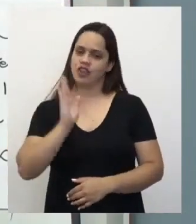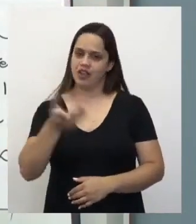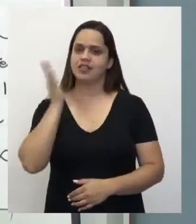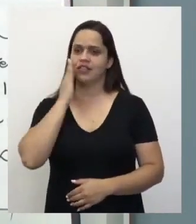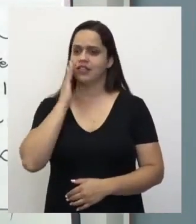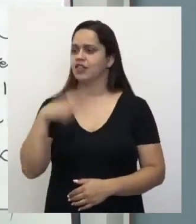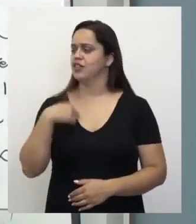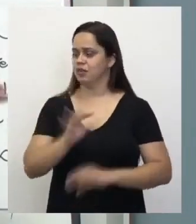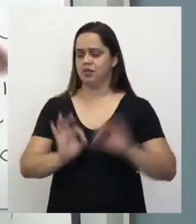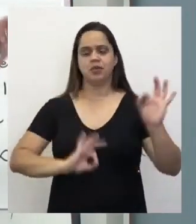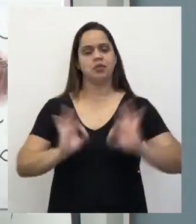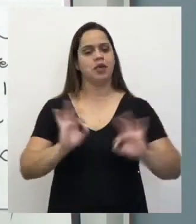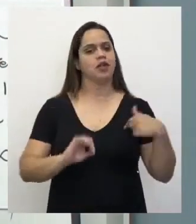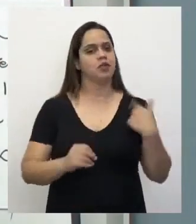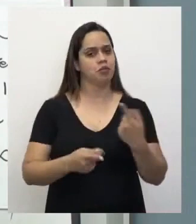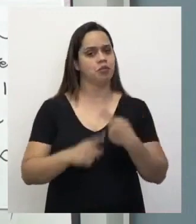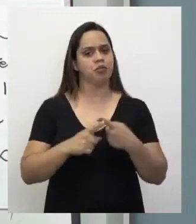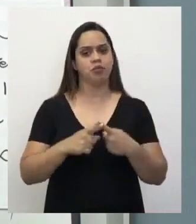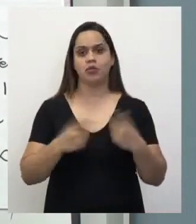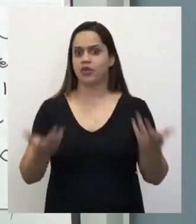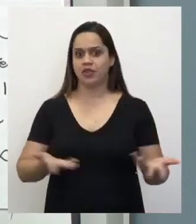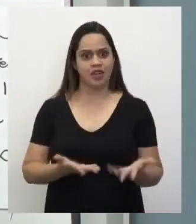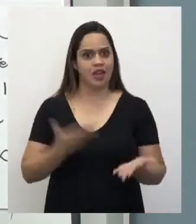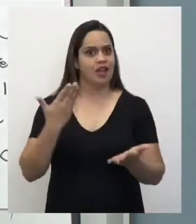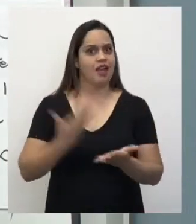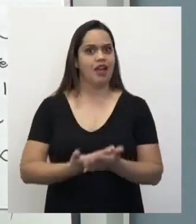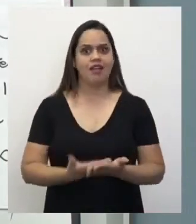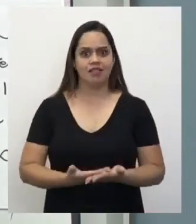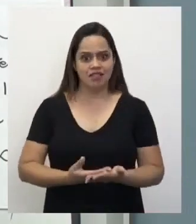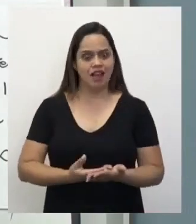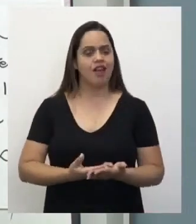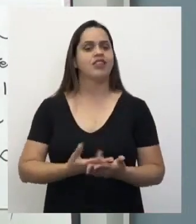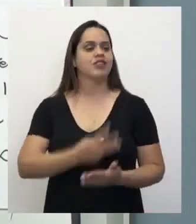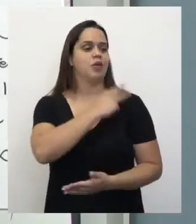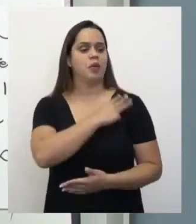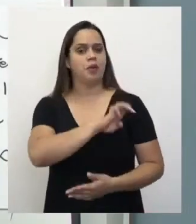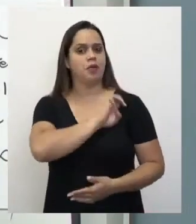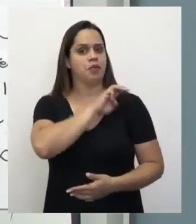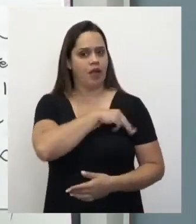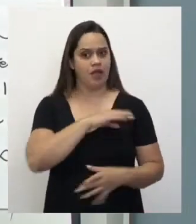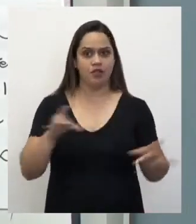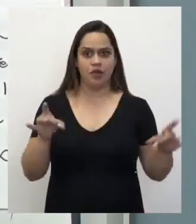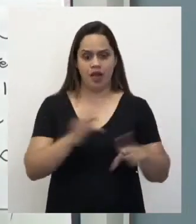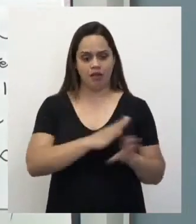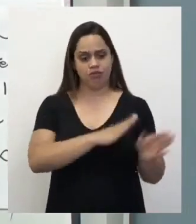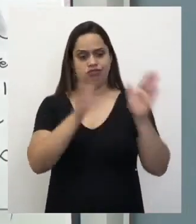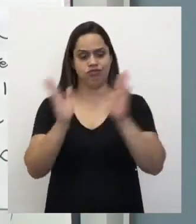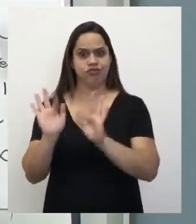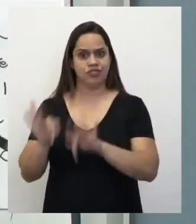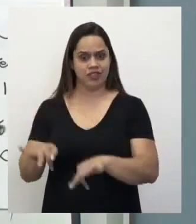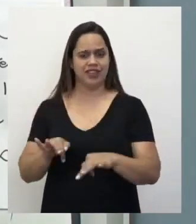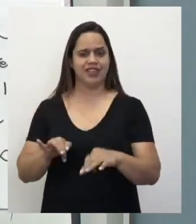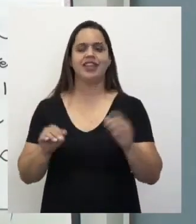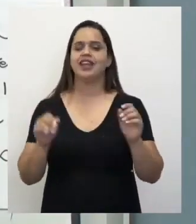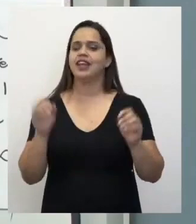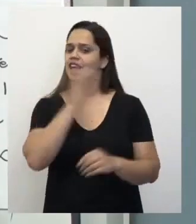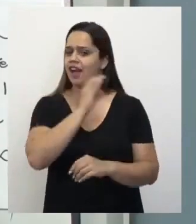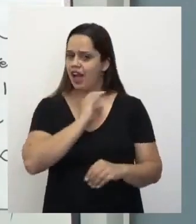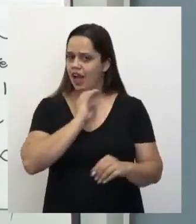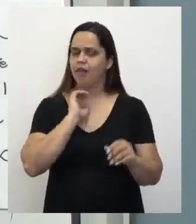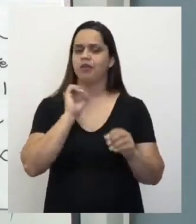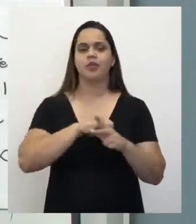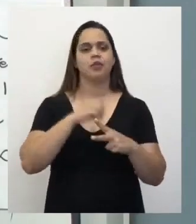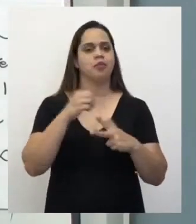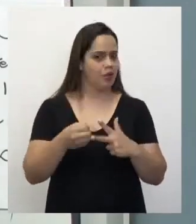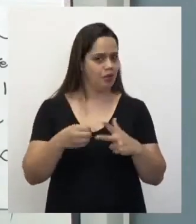aí, porque os 3 anos do ensino médio passam rapidinho e a gente sabe que o Enem daqui a pouco vai estar batendo a porta deles, tá?